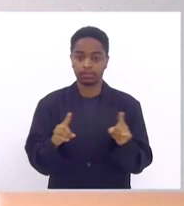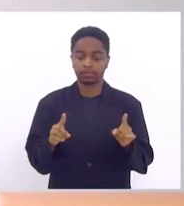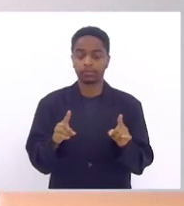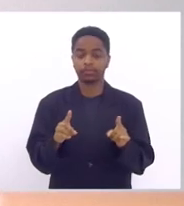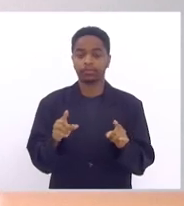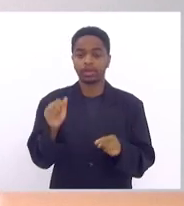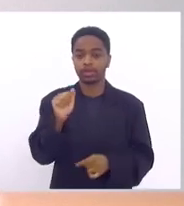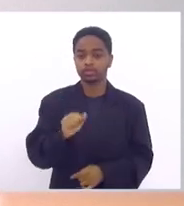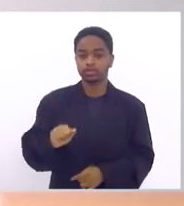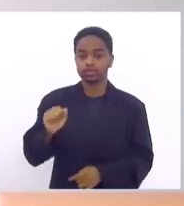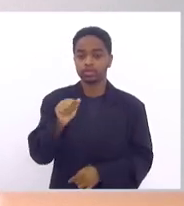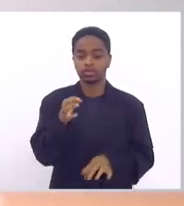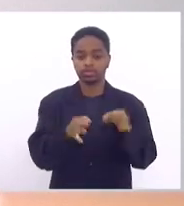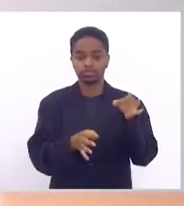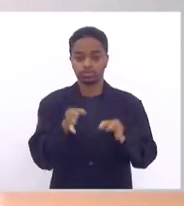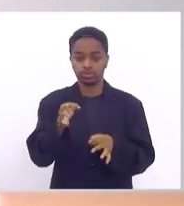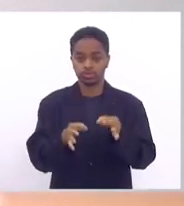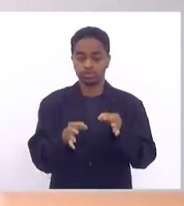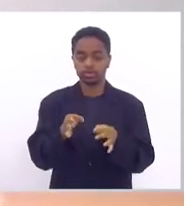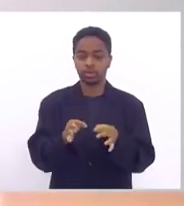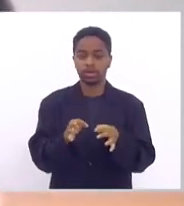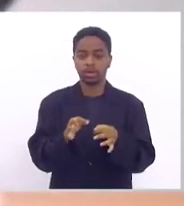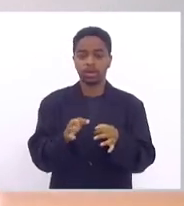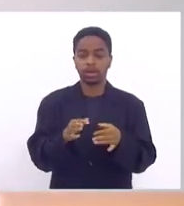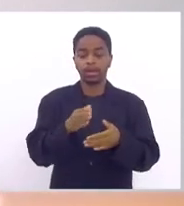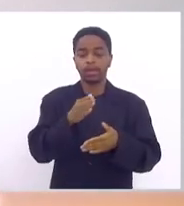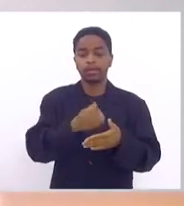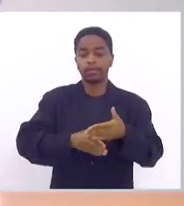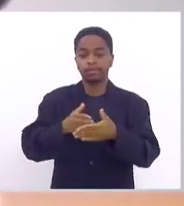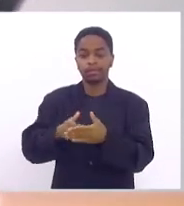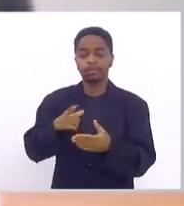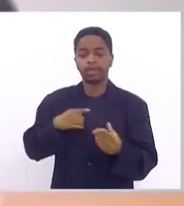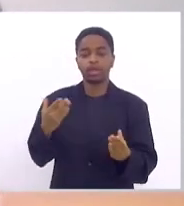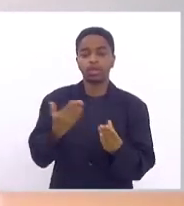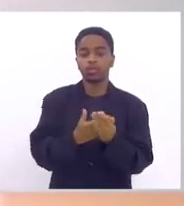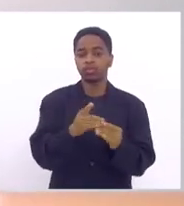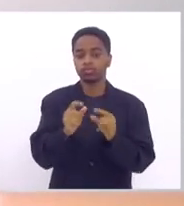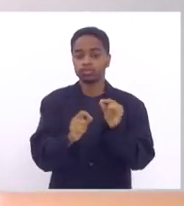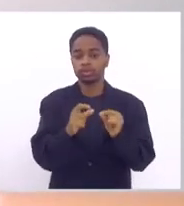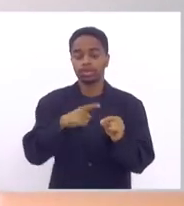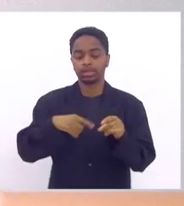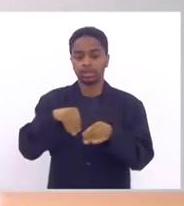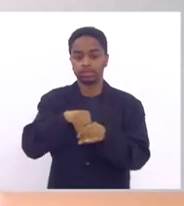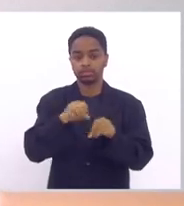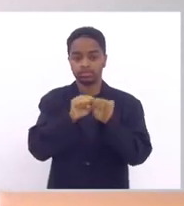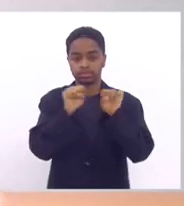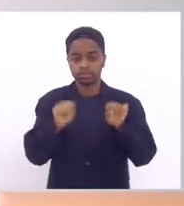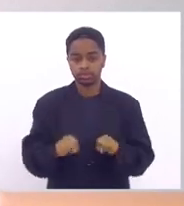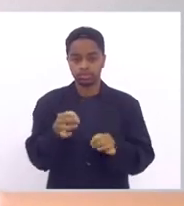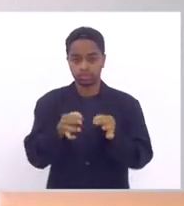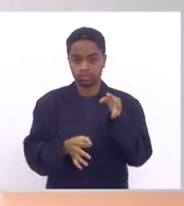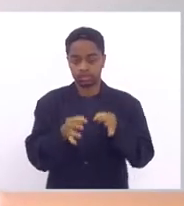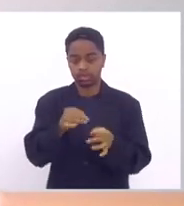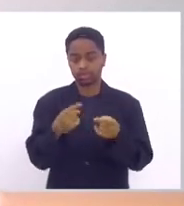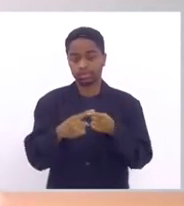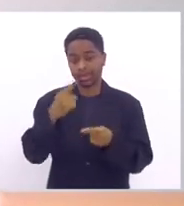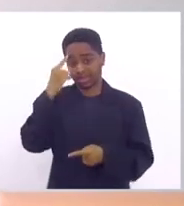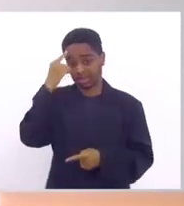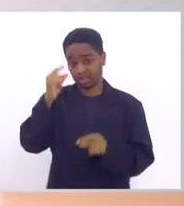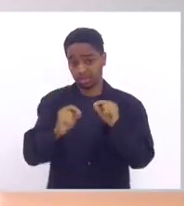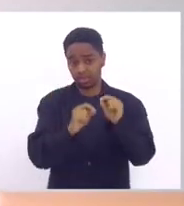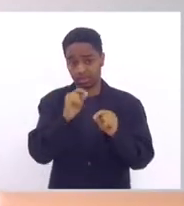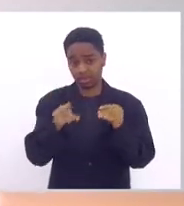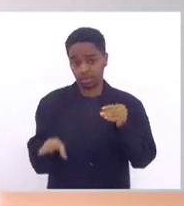magistrados opôs em bargos de declaração opôs um recurso que existe no sistema jurídico cuja ideia é